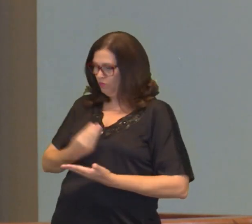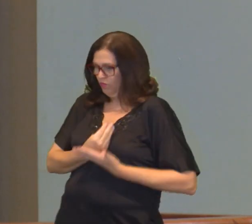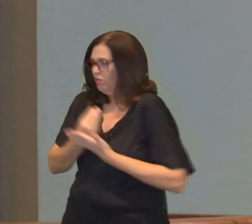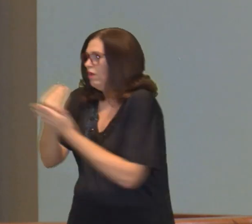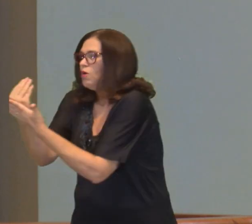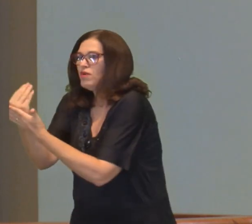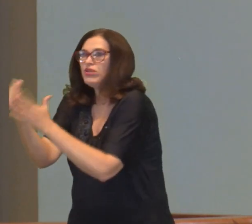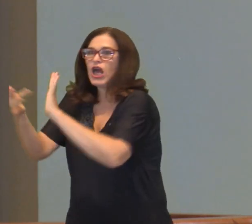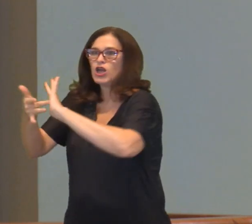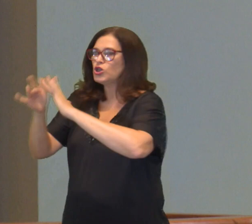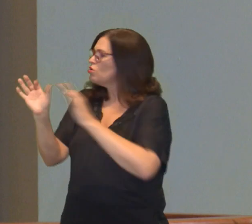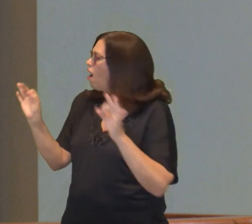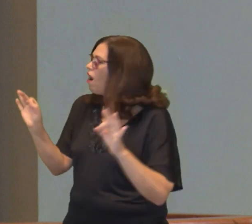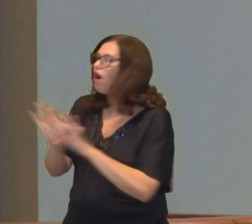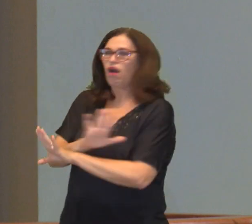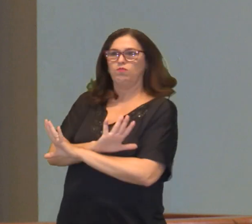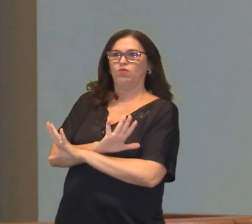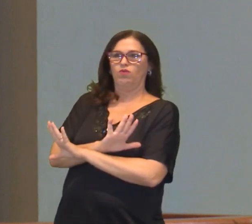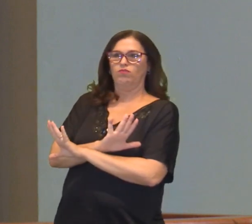que eu sou.